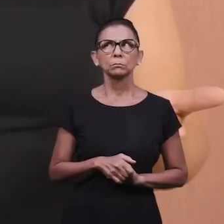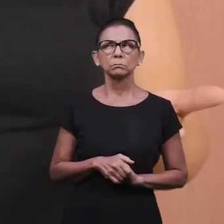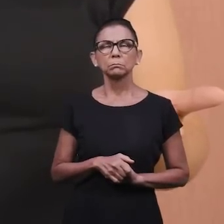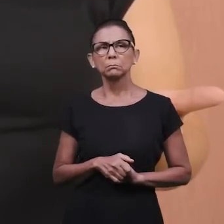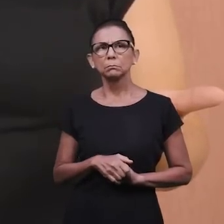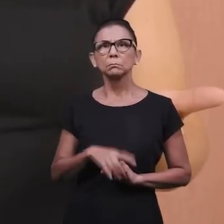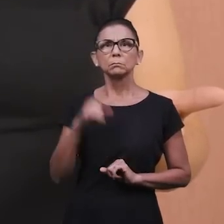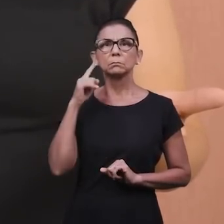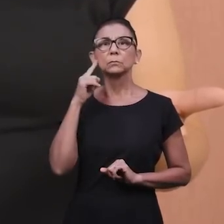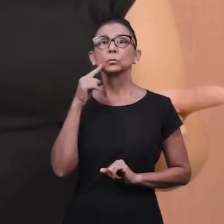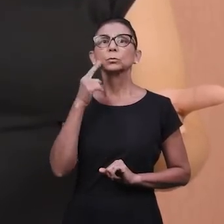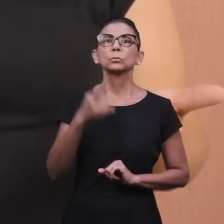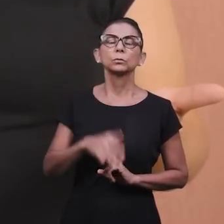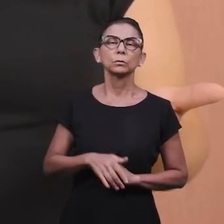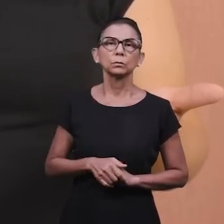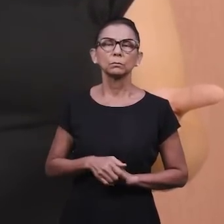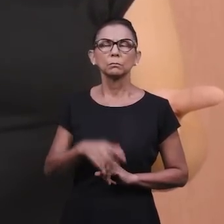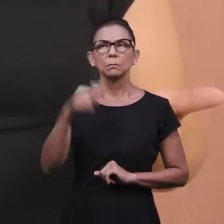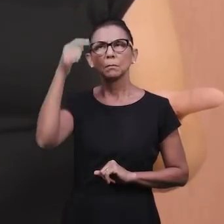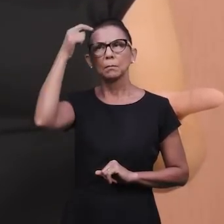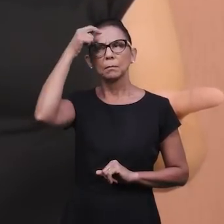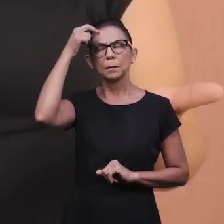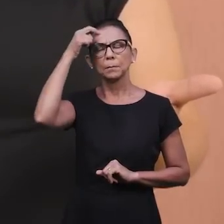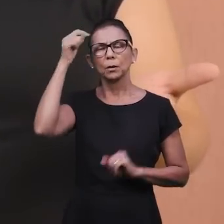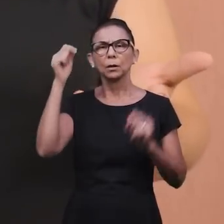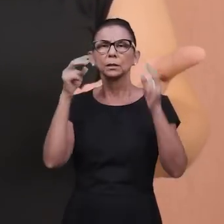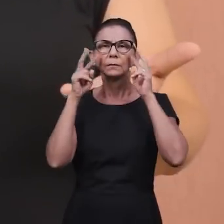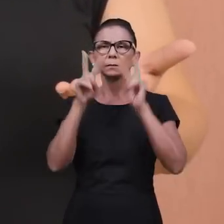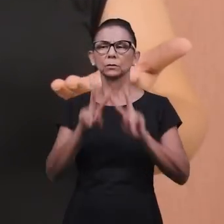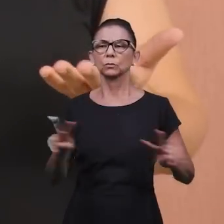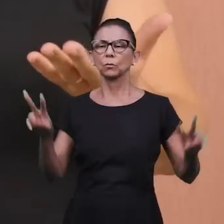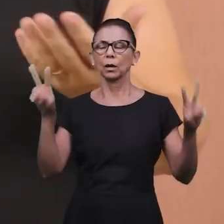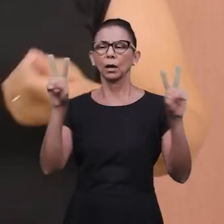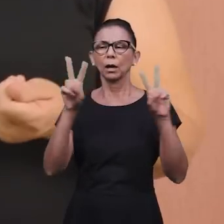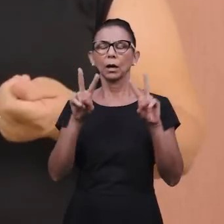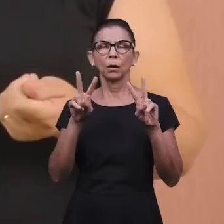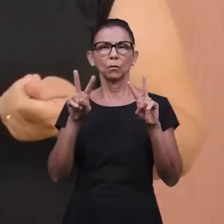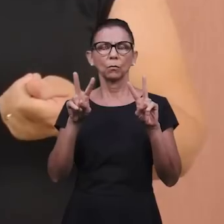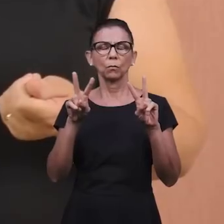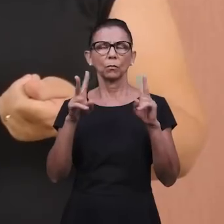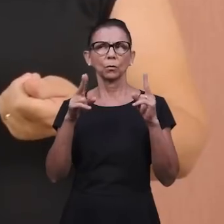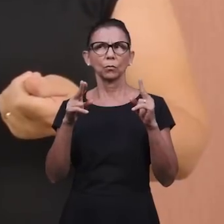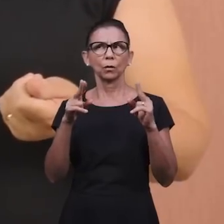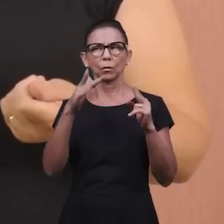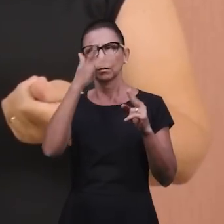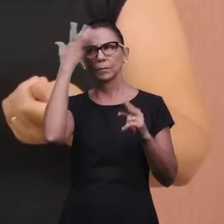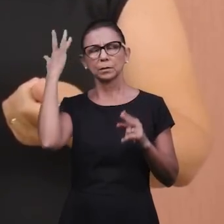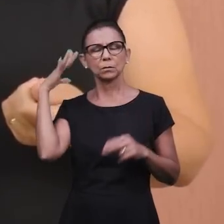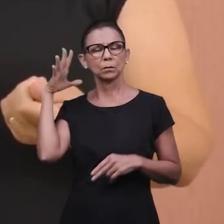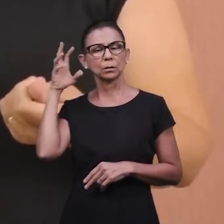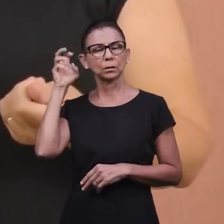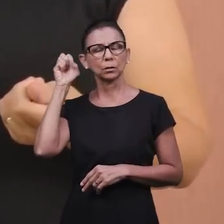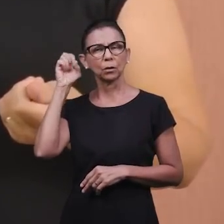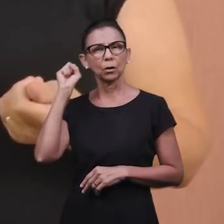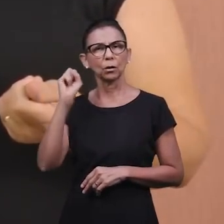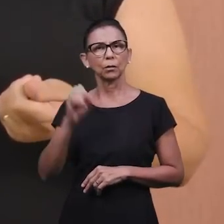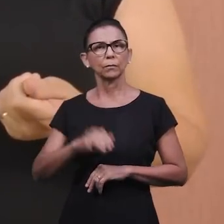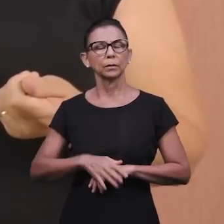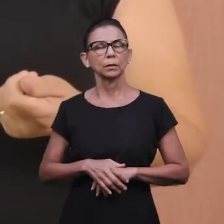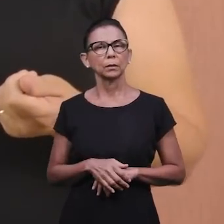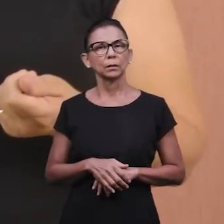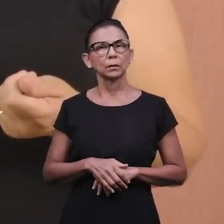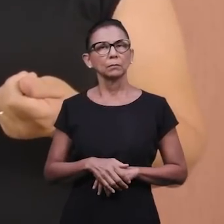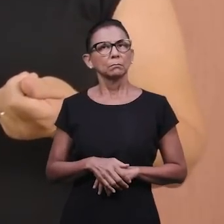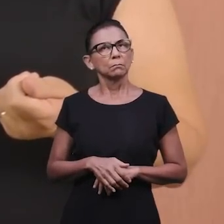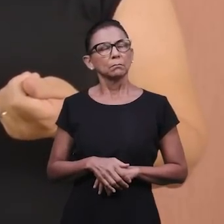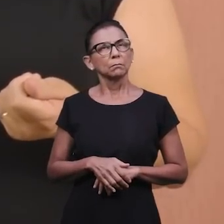surdo, Osana? Será que ele tem essa memória visual que o ouvinte tem, para na hora que o pastor lê um versículo